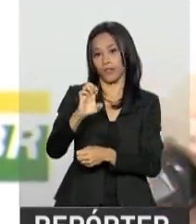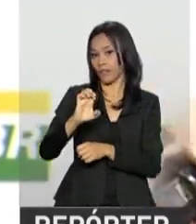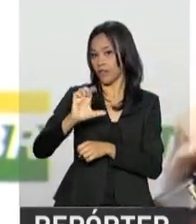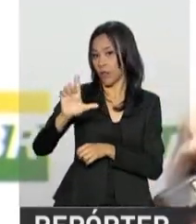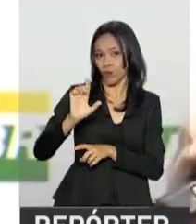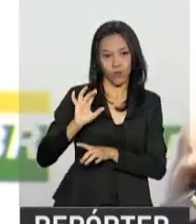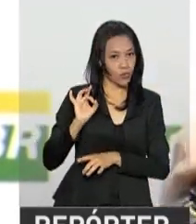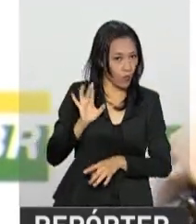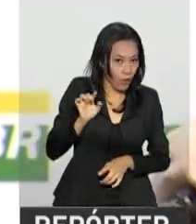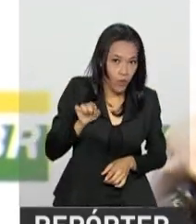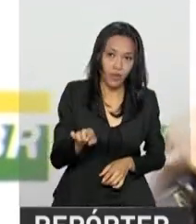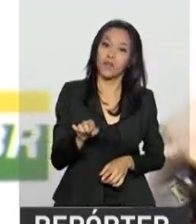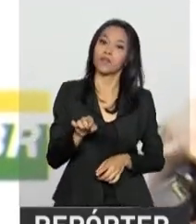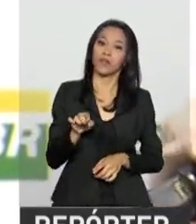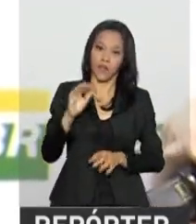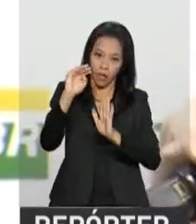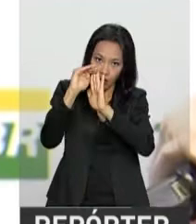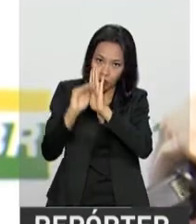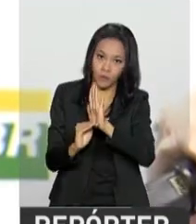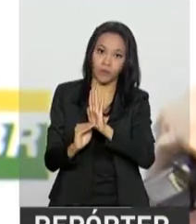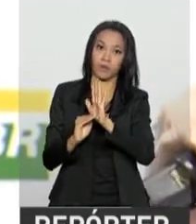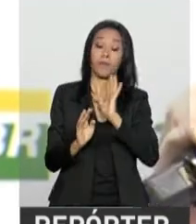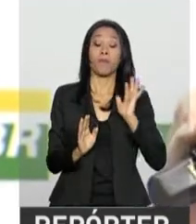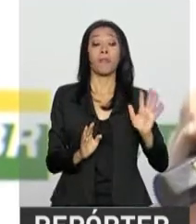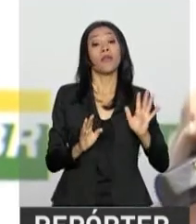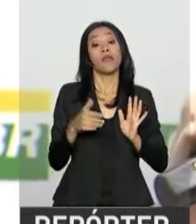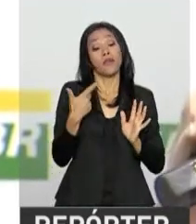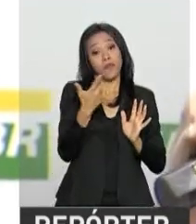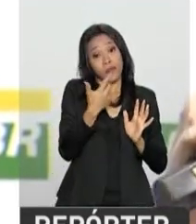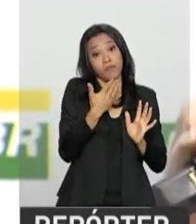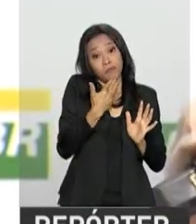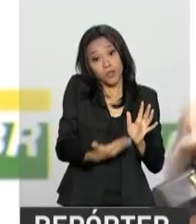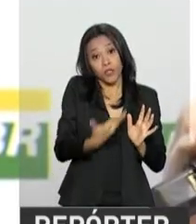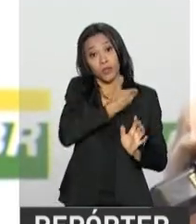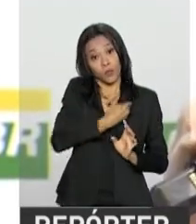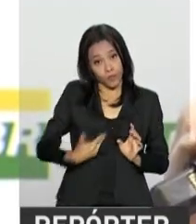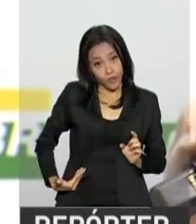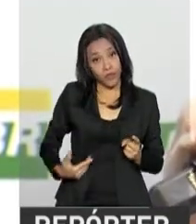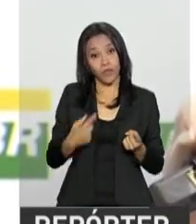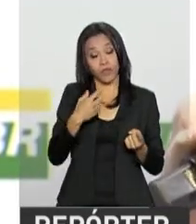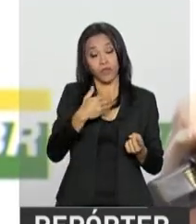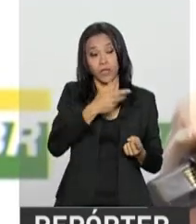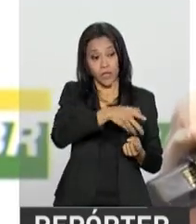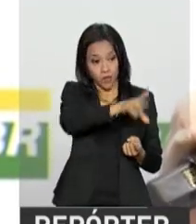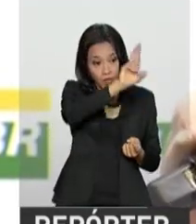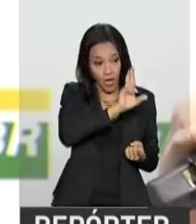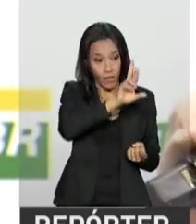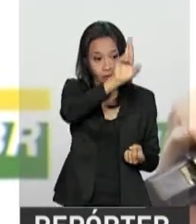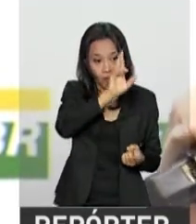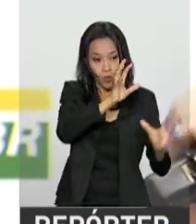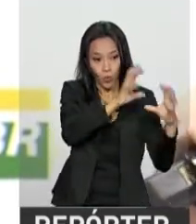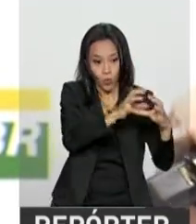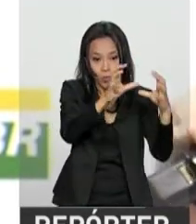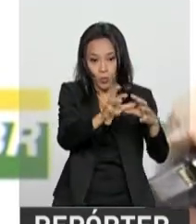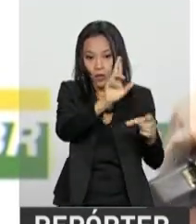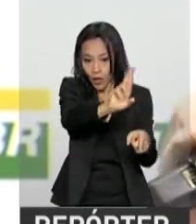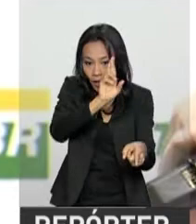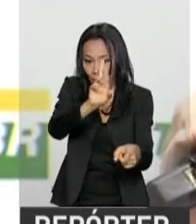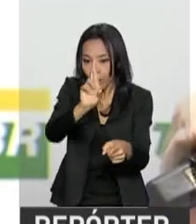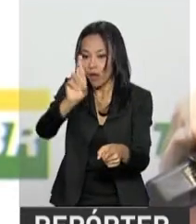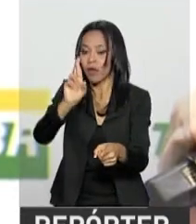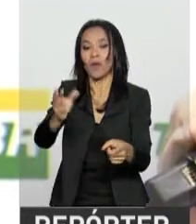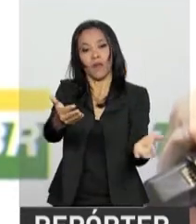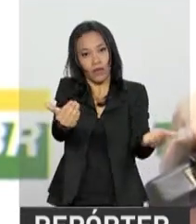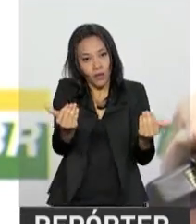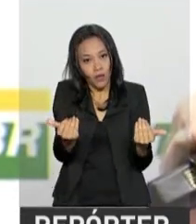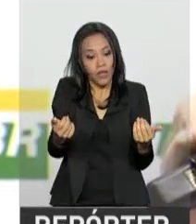que de permitir que o governo e os representantes dos movimentos em tempo para negociar